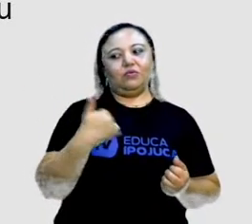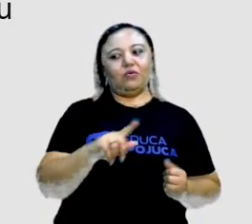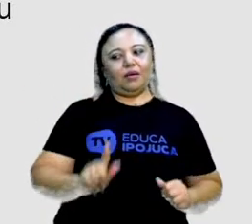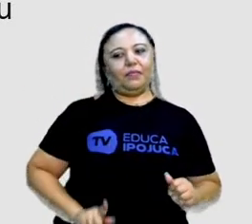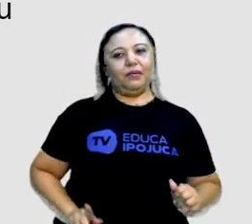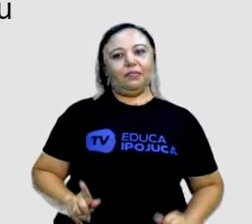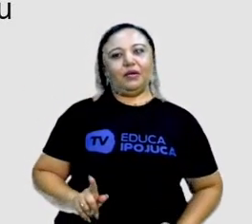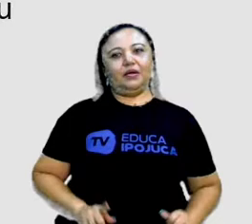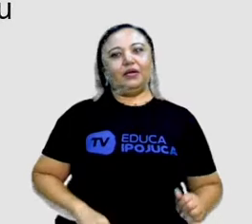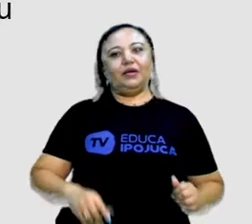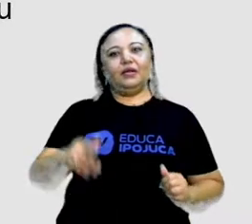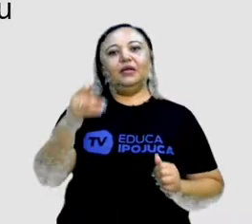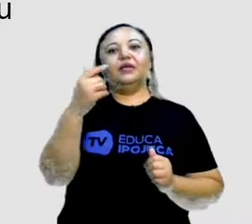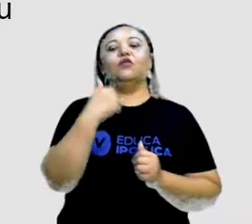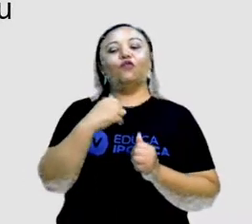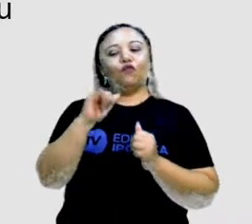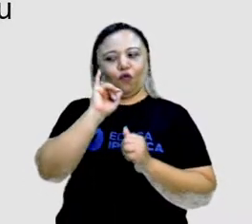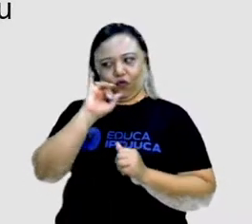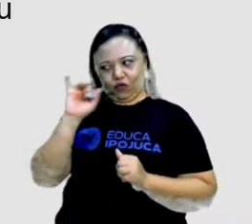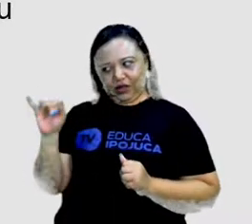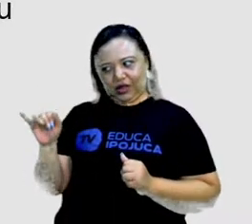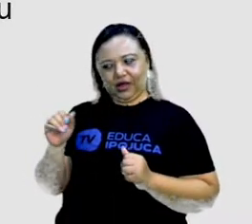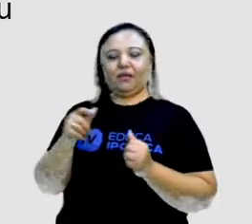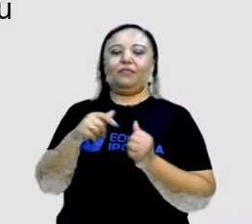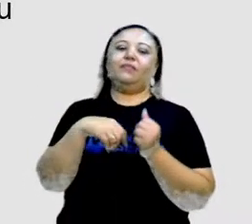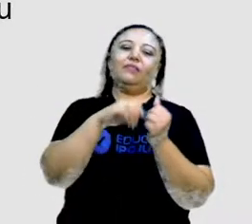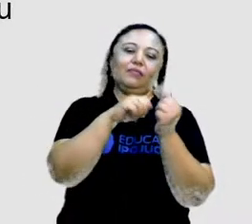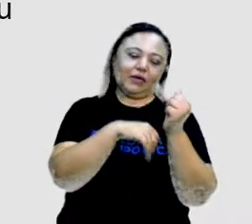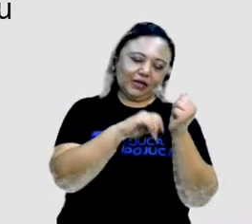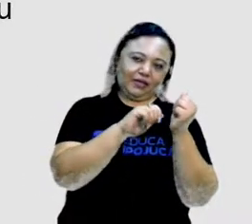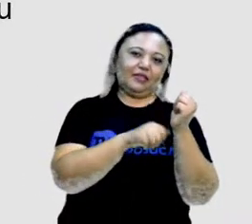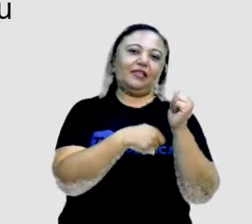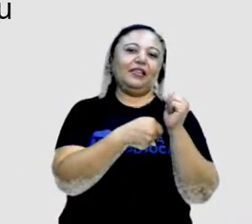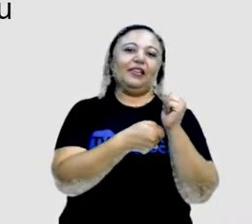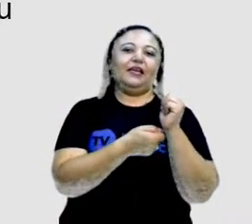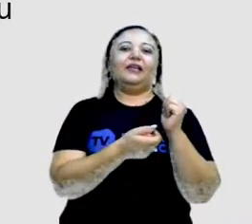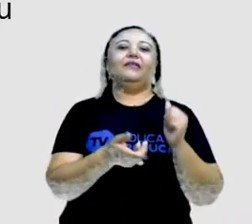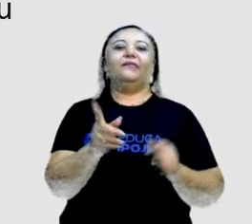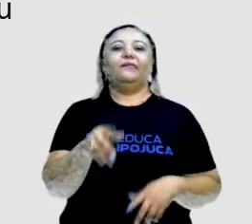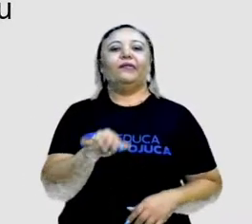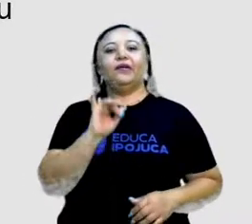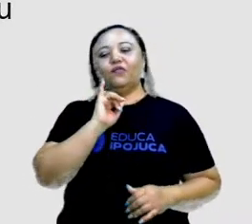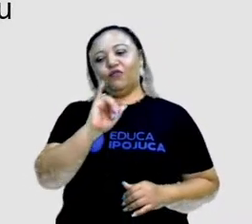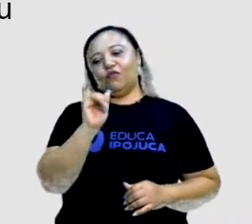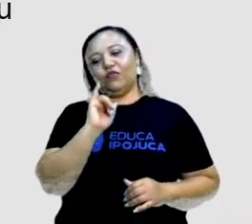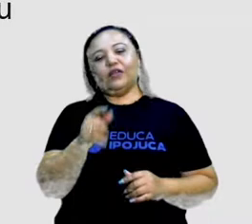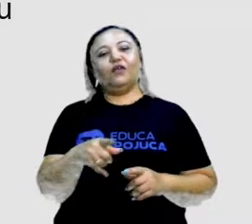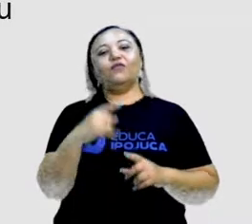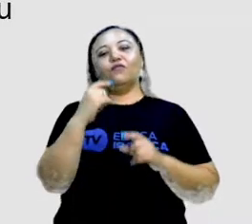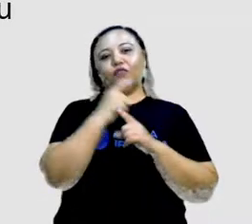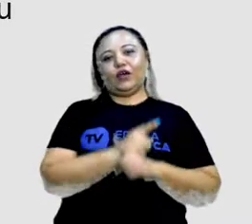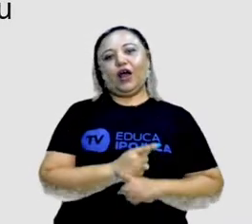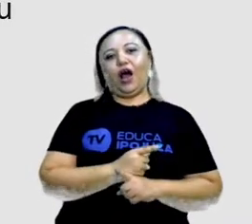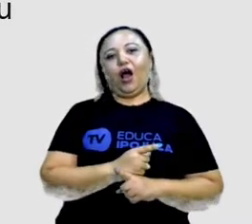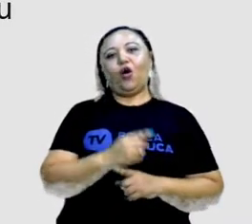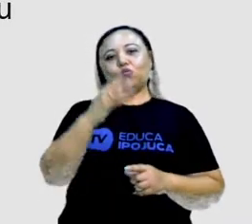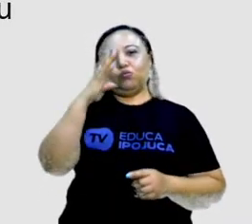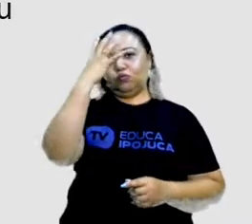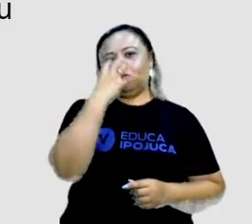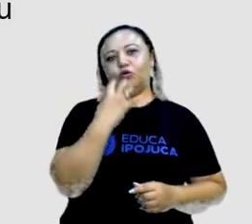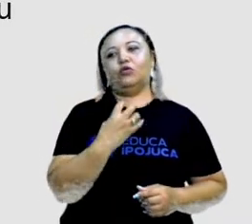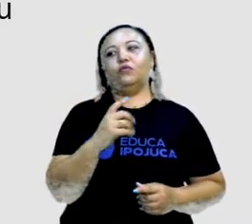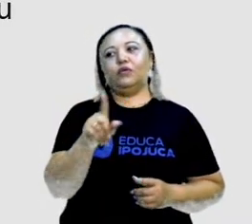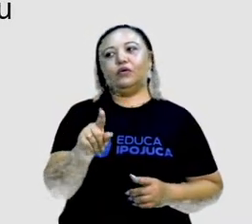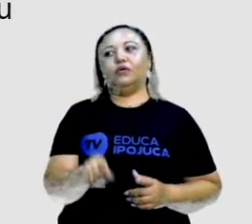vou contar, mas é segredo. Não conte para ninguém. Se você contar, eu vou ficar de mal. Eu não vou contar,